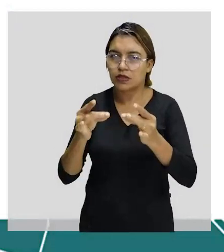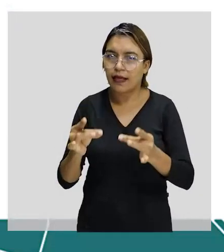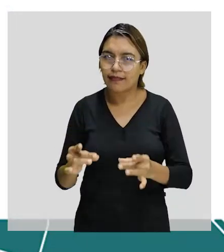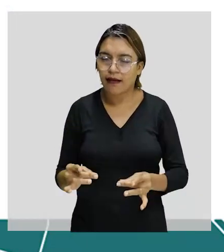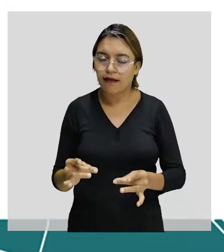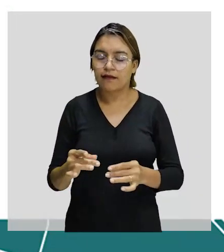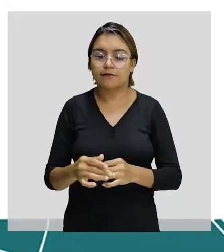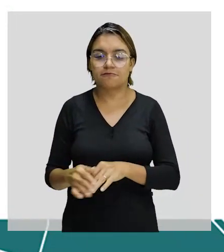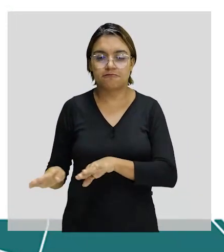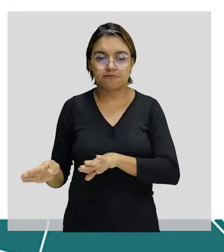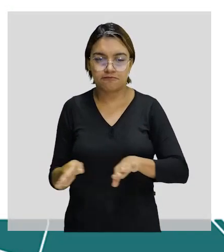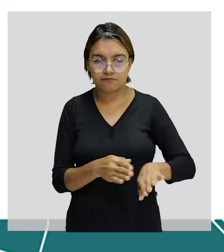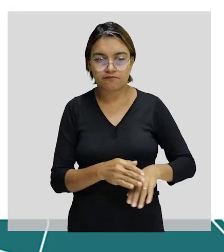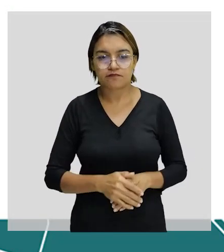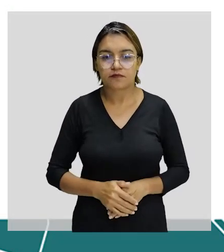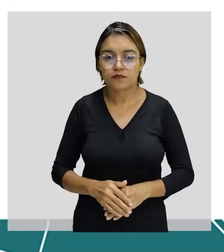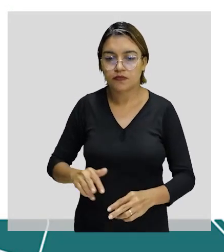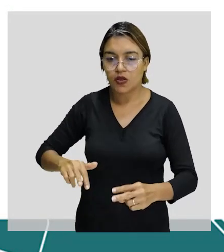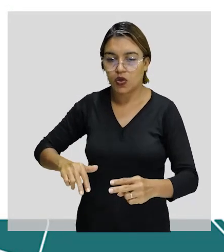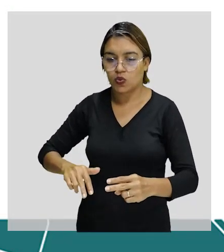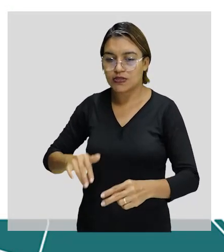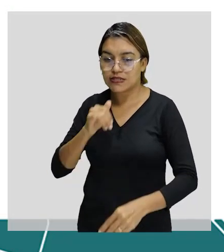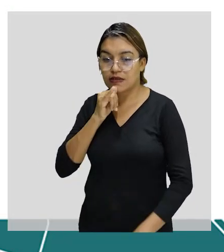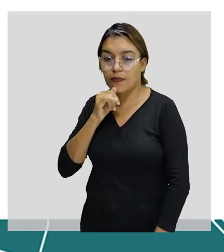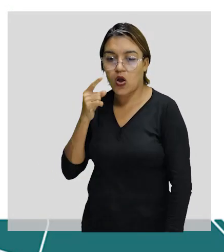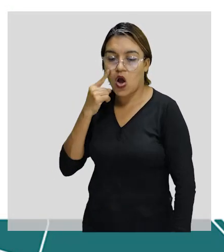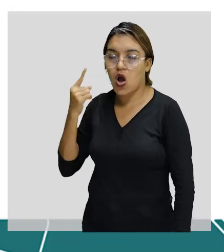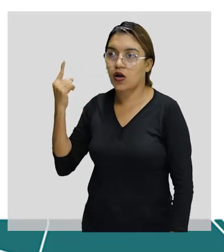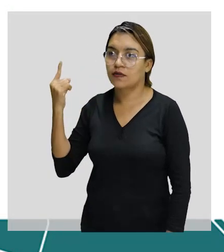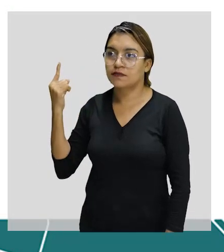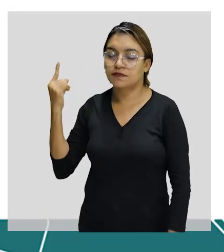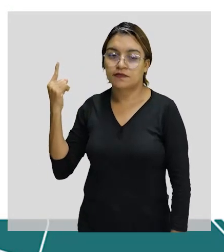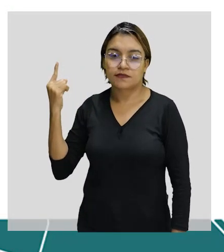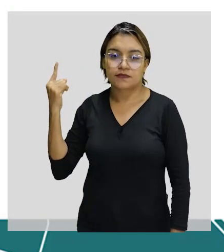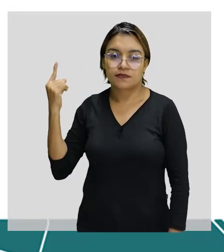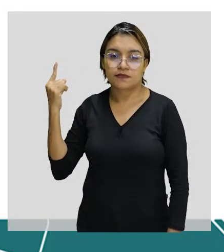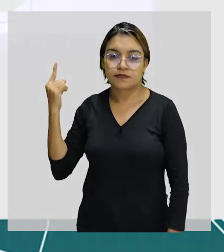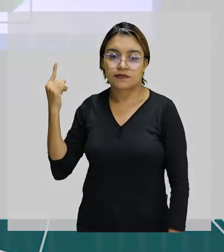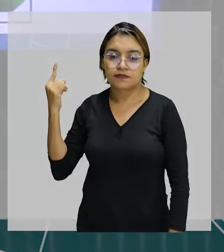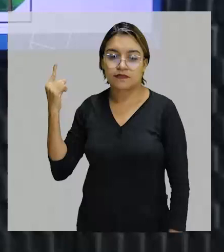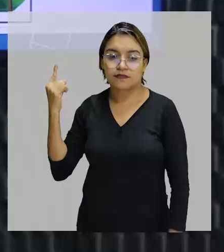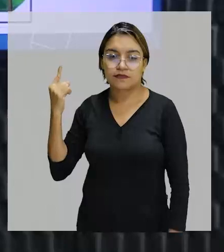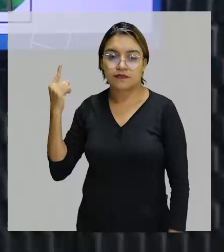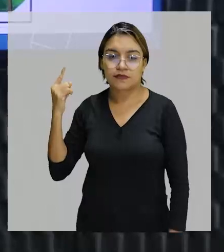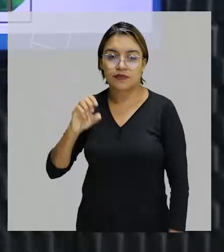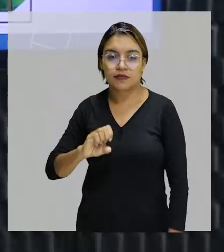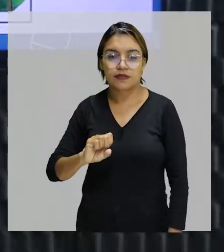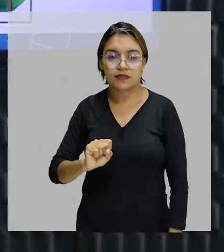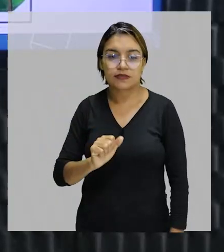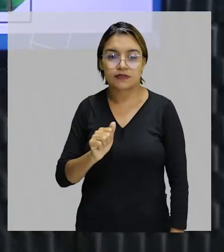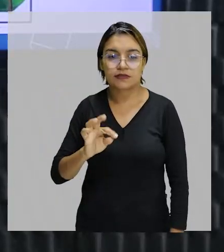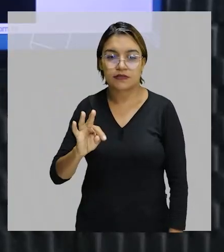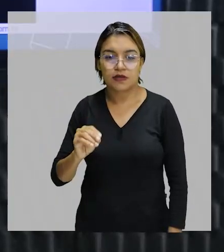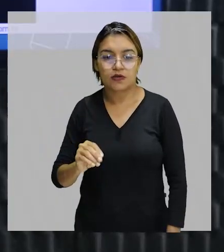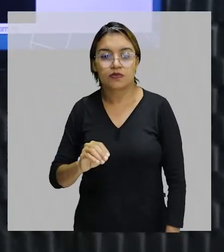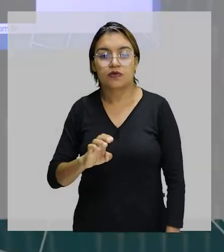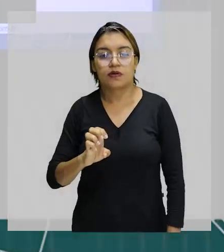Aí o salto em altura, existem 3 técnicas, tá? Tesoura, está aqui na imagem, o atleta vem correndo e realiza o